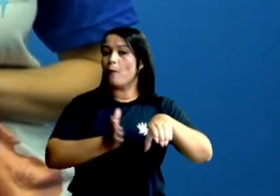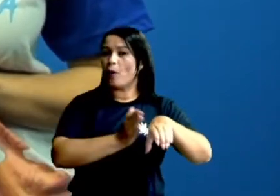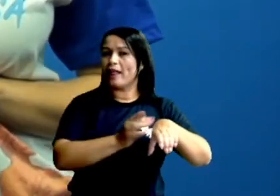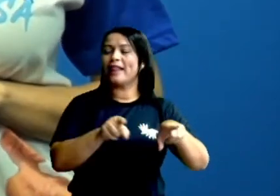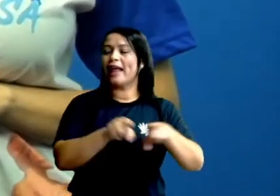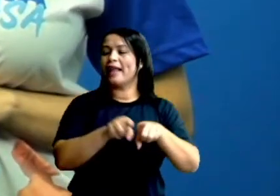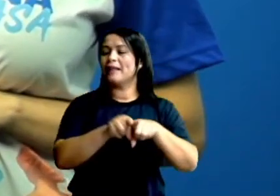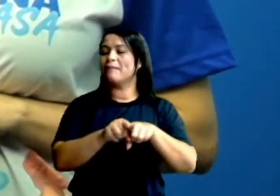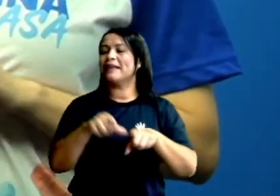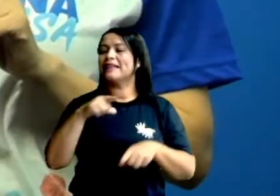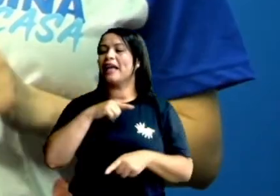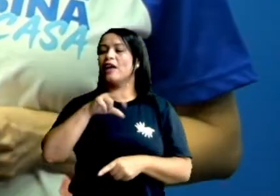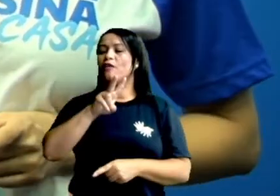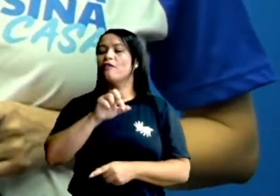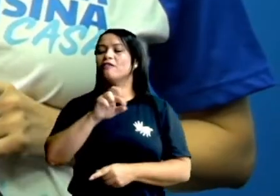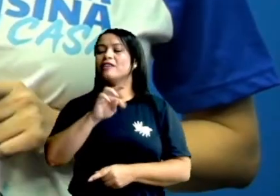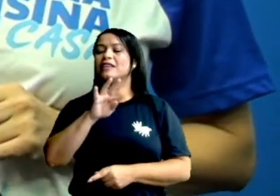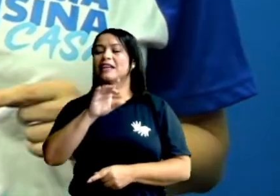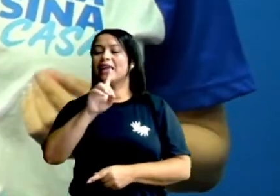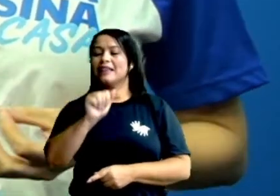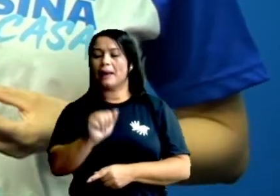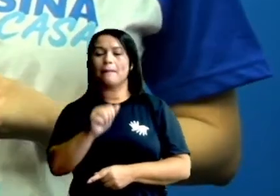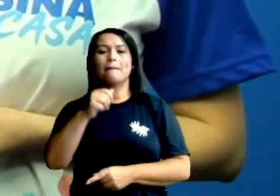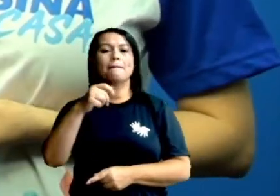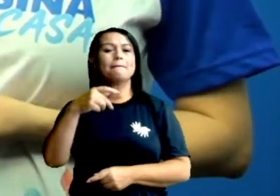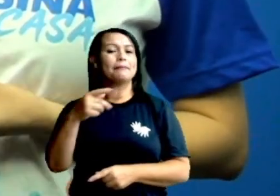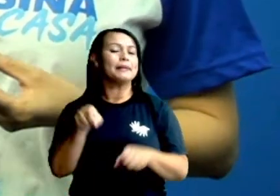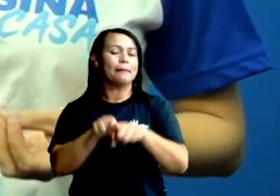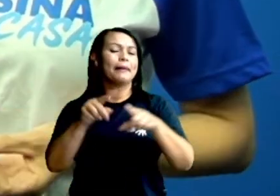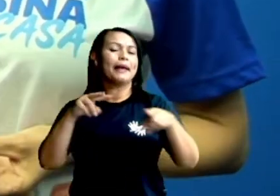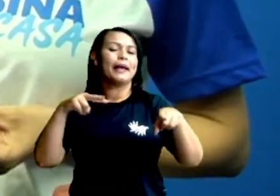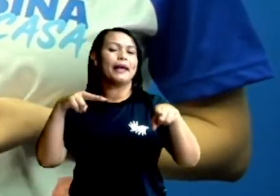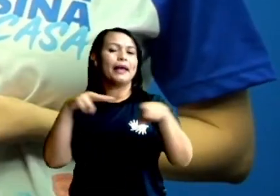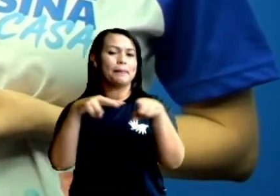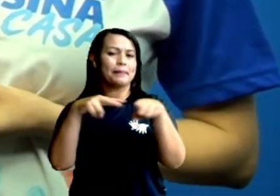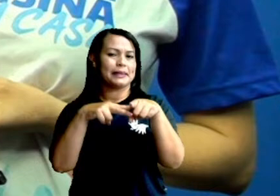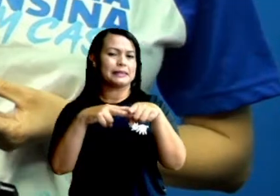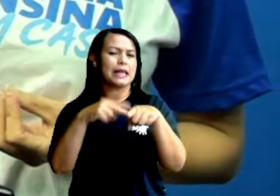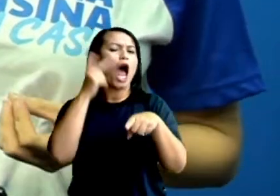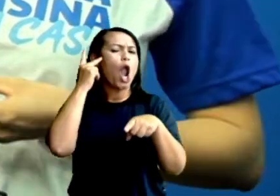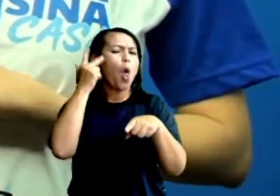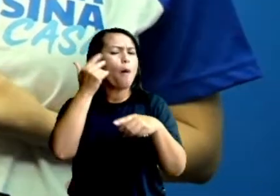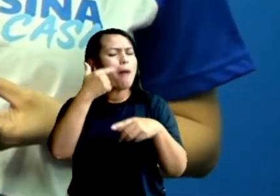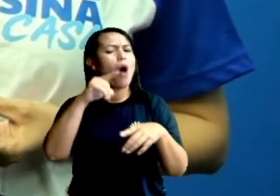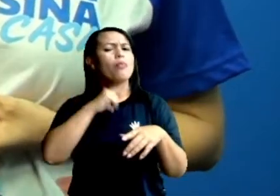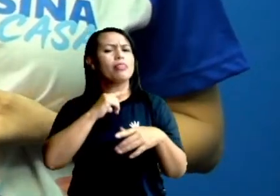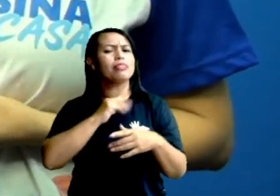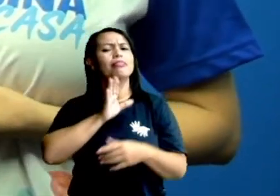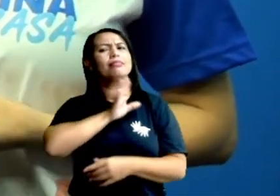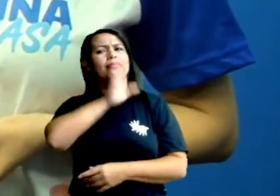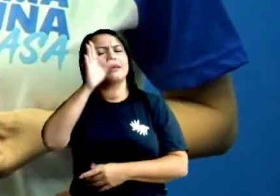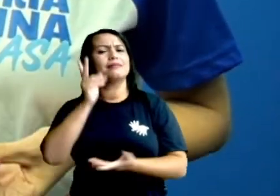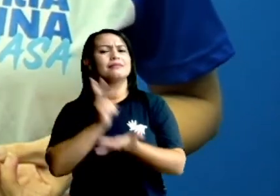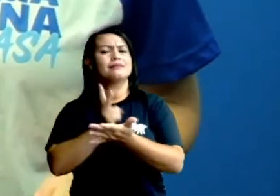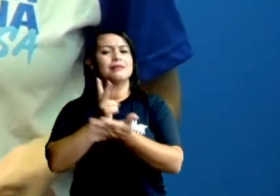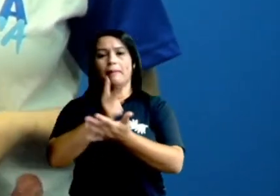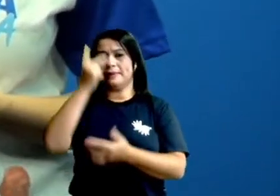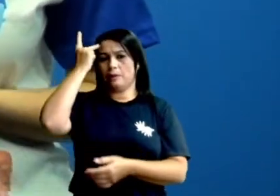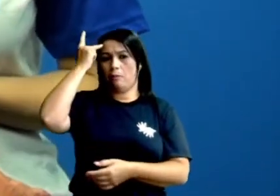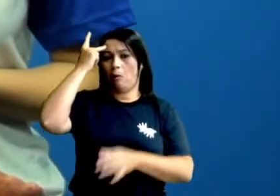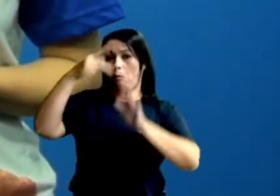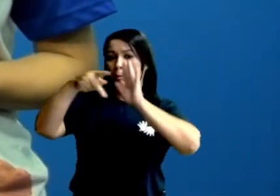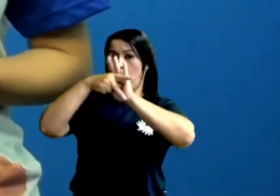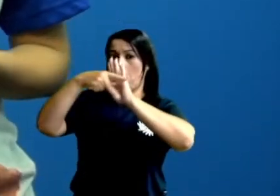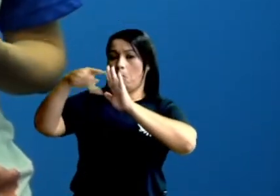também o virado à paulista e a pizza. É muito comum esses pratos lá em São Paulo, ou seja, a gente pode dizer que são pratos típicos de São